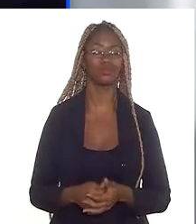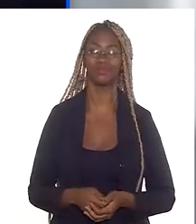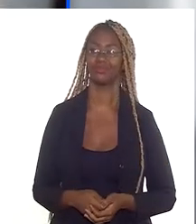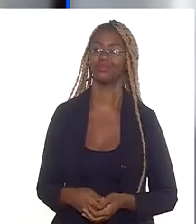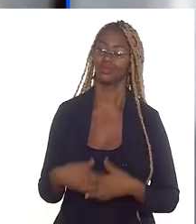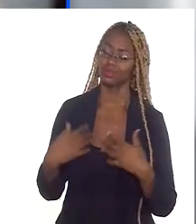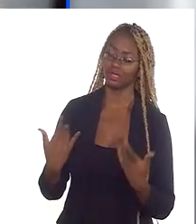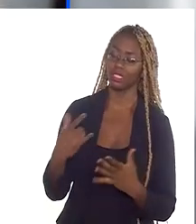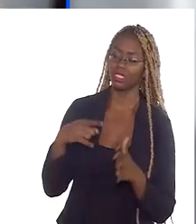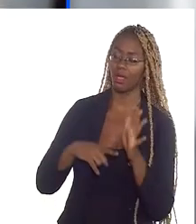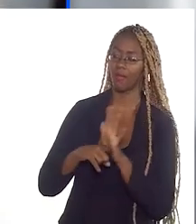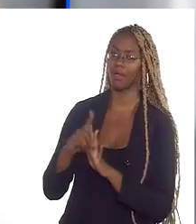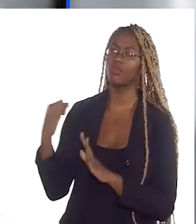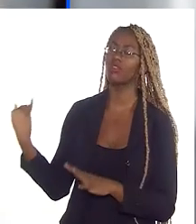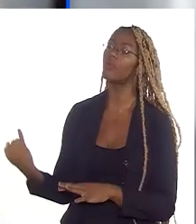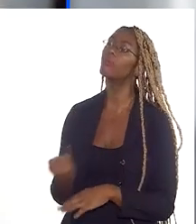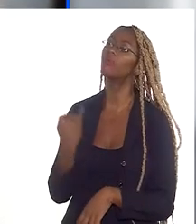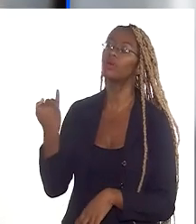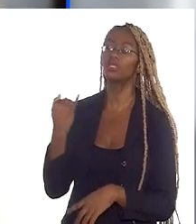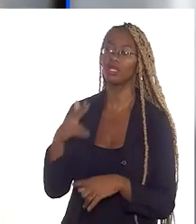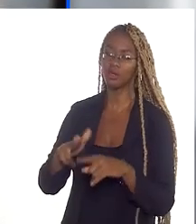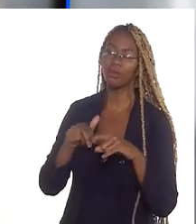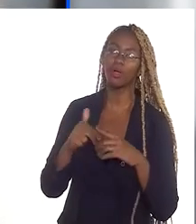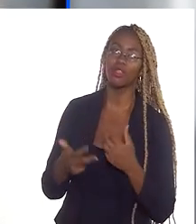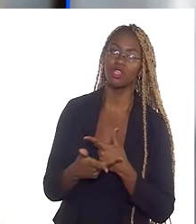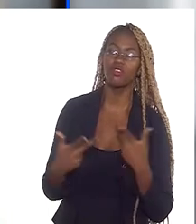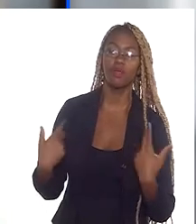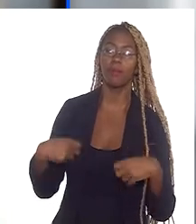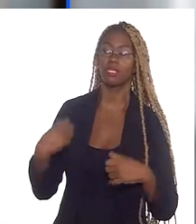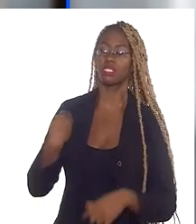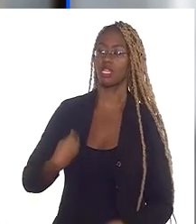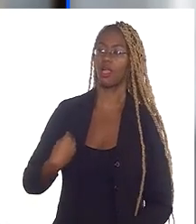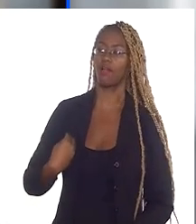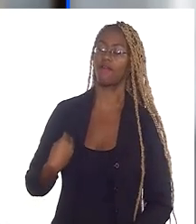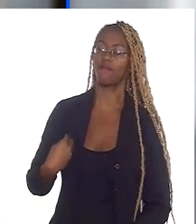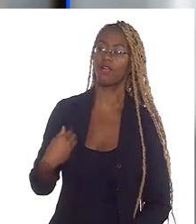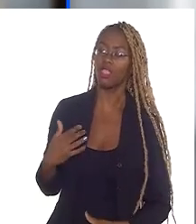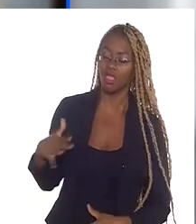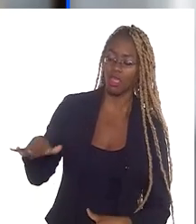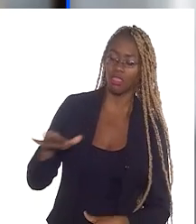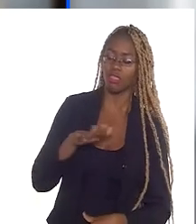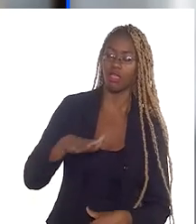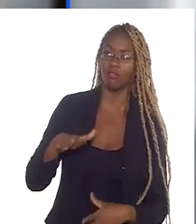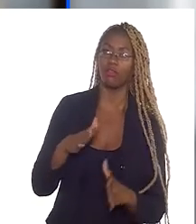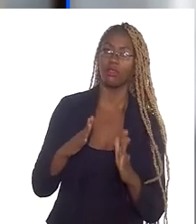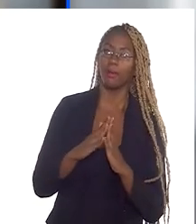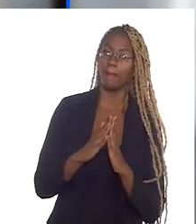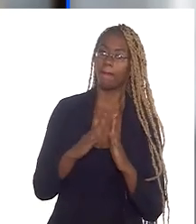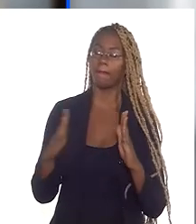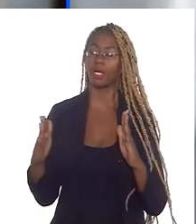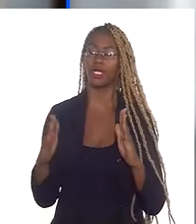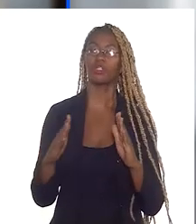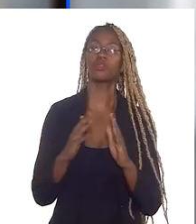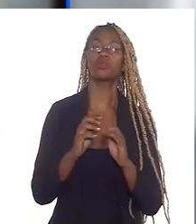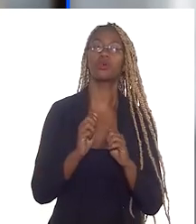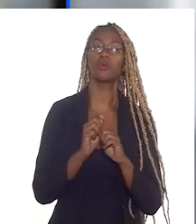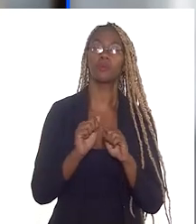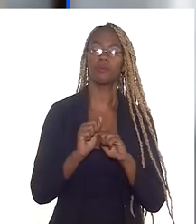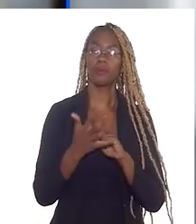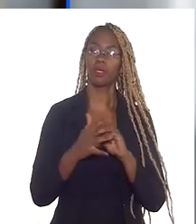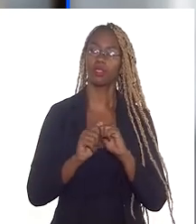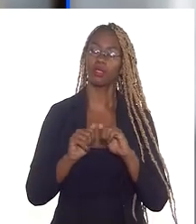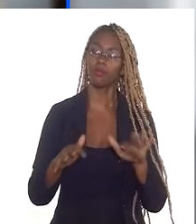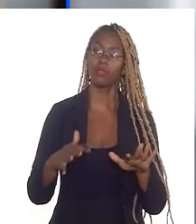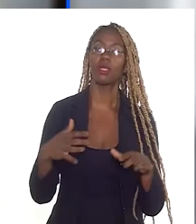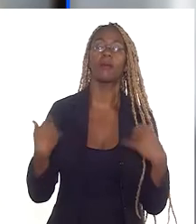é só uma pergunta nas super importante porque isso é um aprendizado que a gente tem que ter na vida dentro da academia mas fora da pandemia